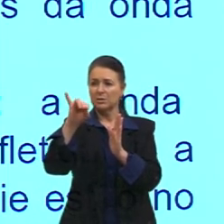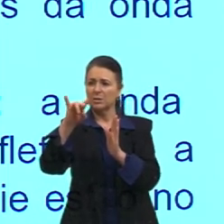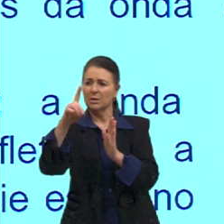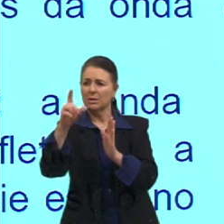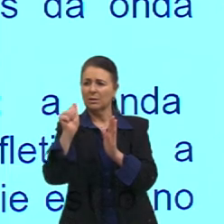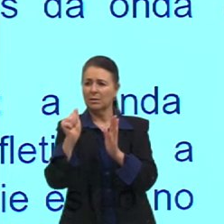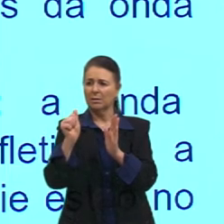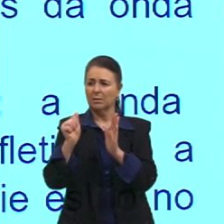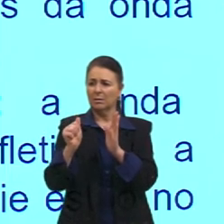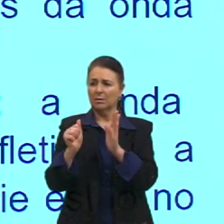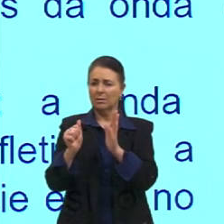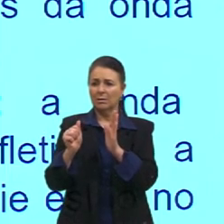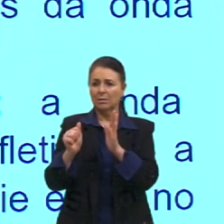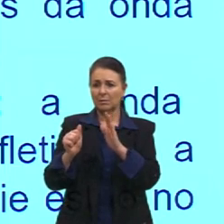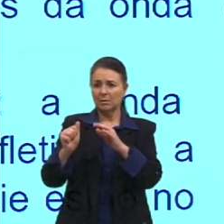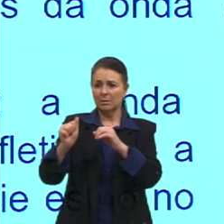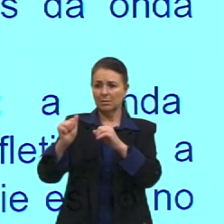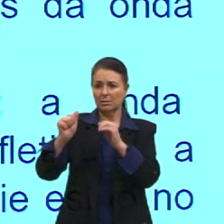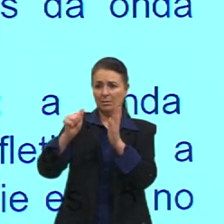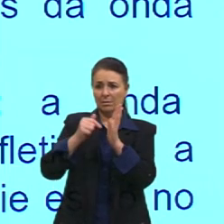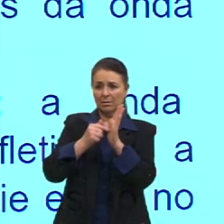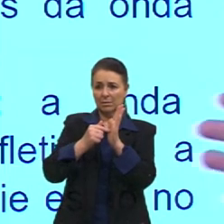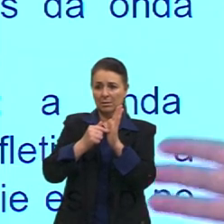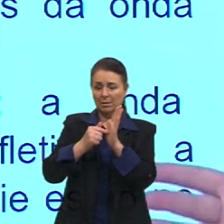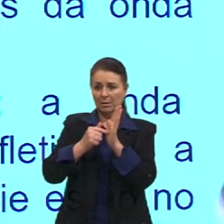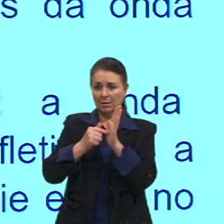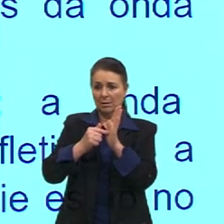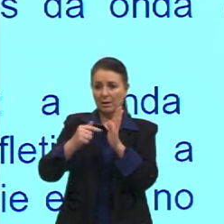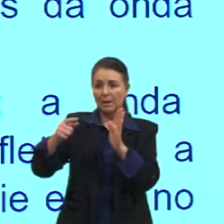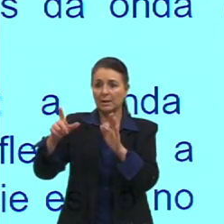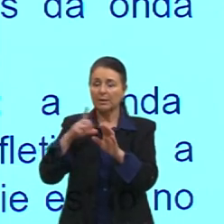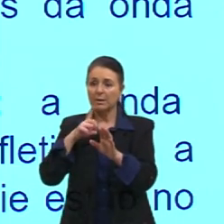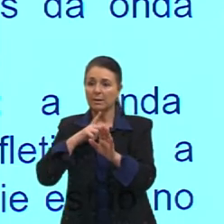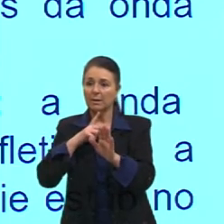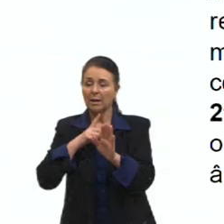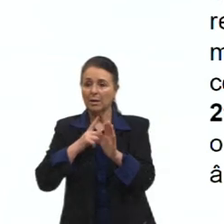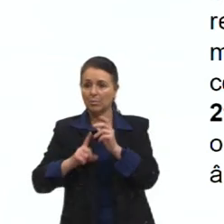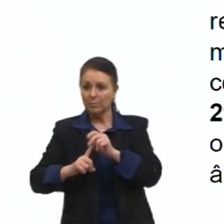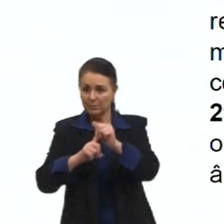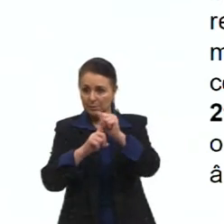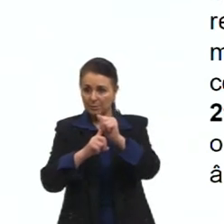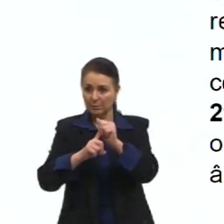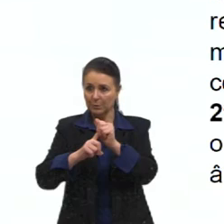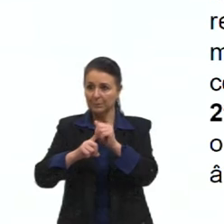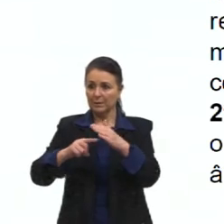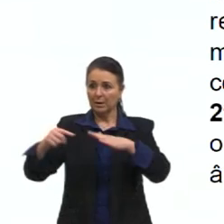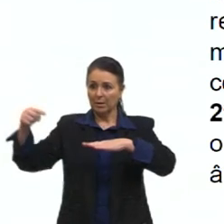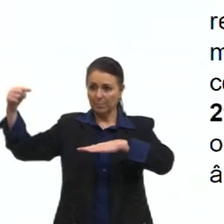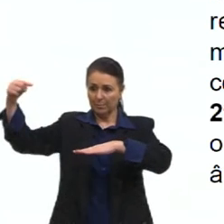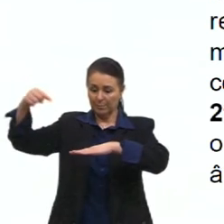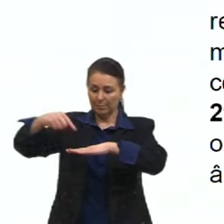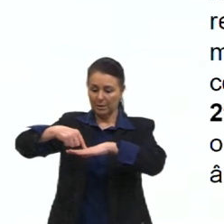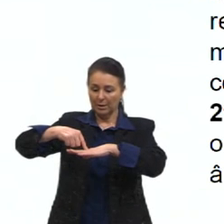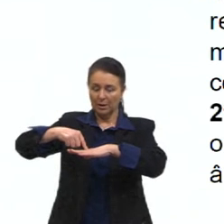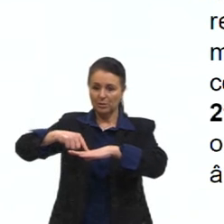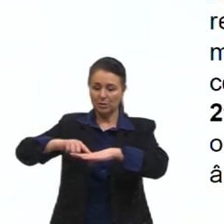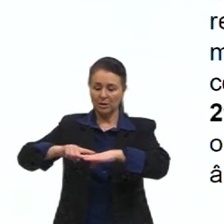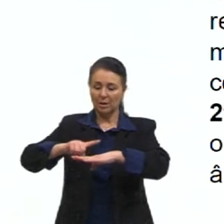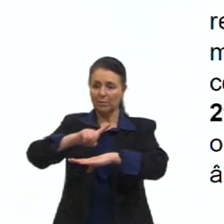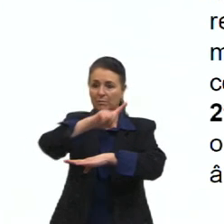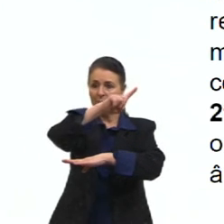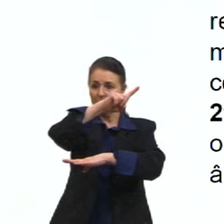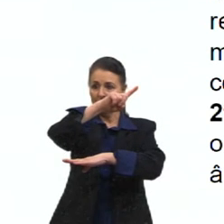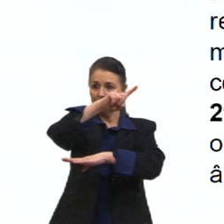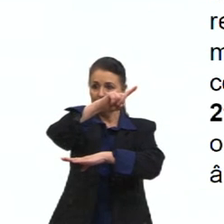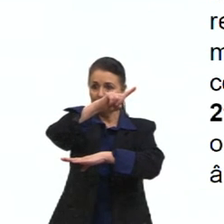igual, e isso está relacionado, então, com as leis, né, que a gente tem de reflexão, tá? Onde, justamente